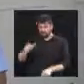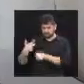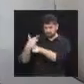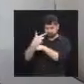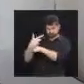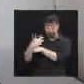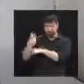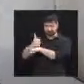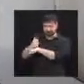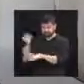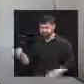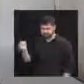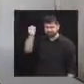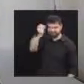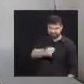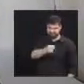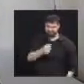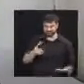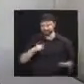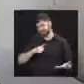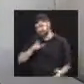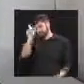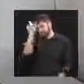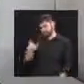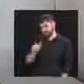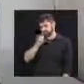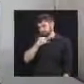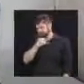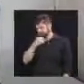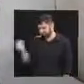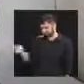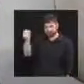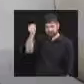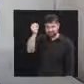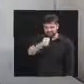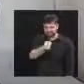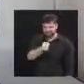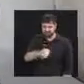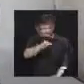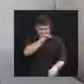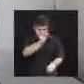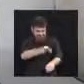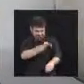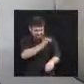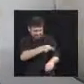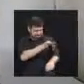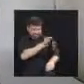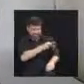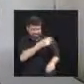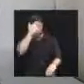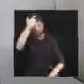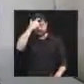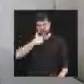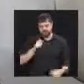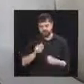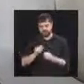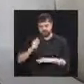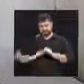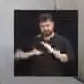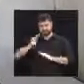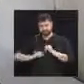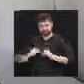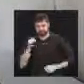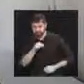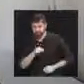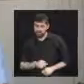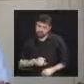doutor? Porque, infelizmente alguém tem que ter. Tá que... do outro lado da agulha. Eu vou estar desse lado, alguém vai estar do outro lado, okay.